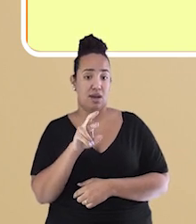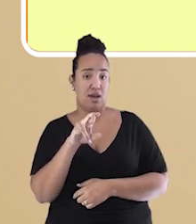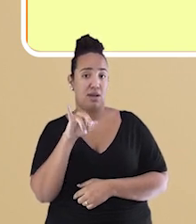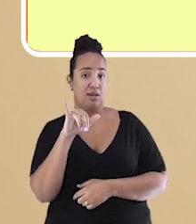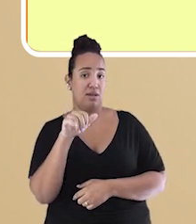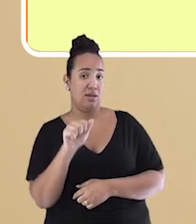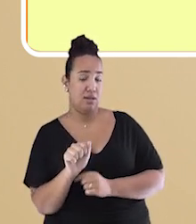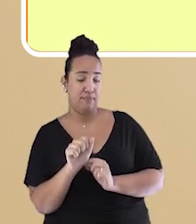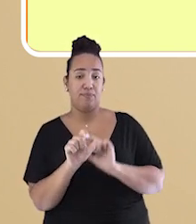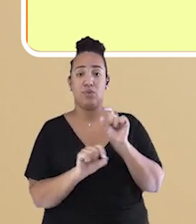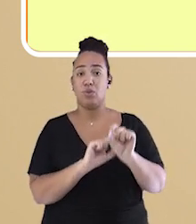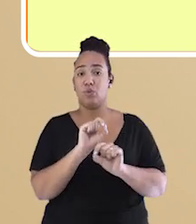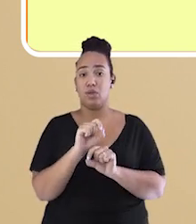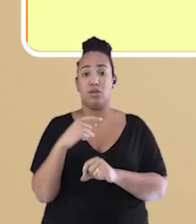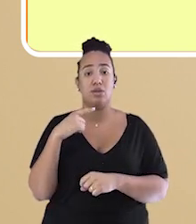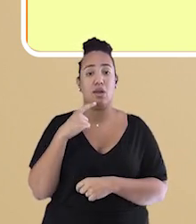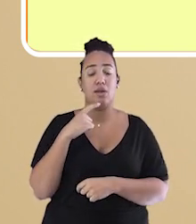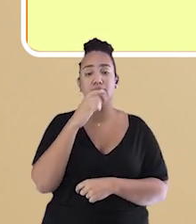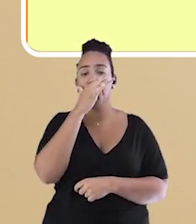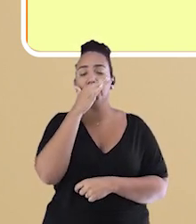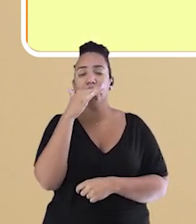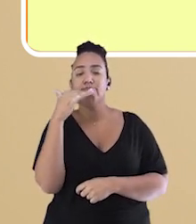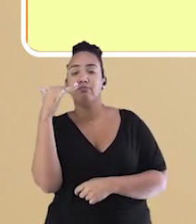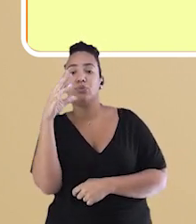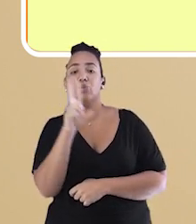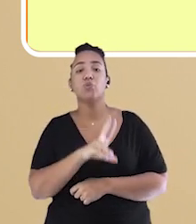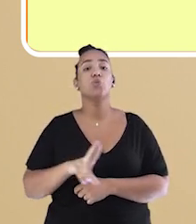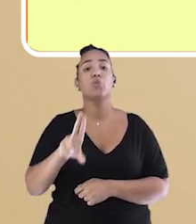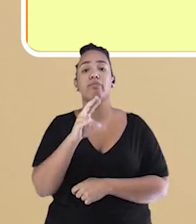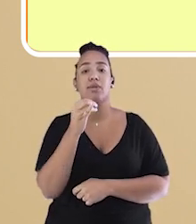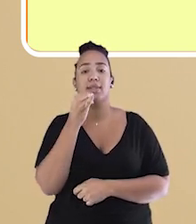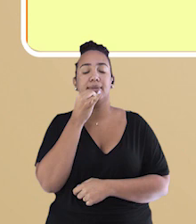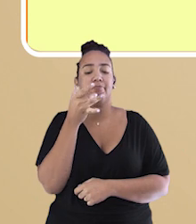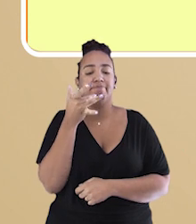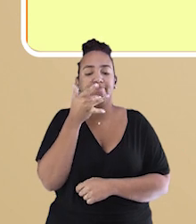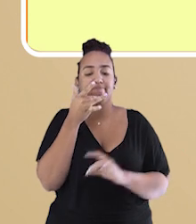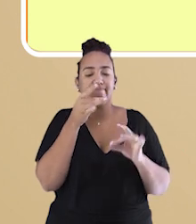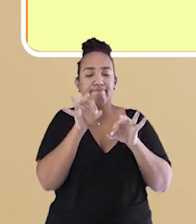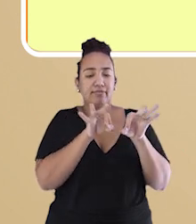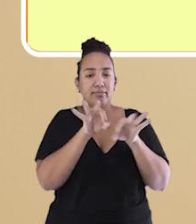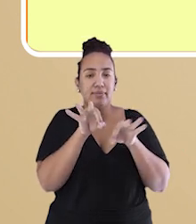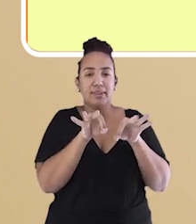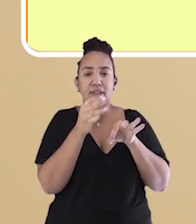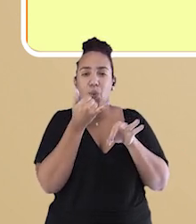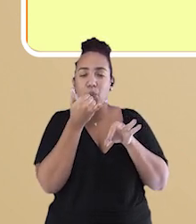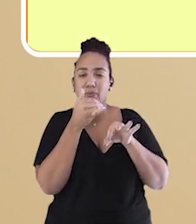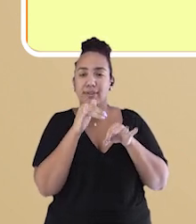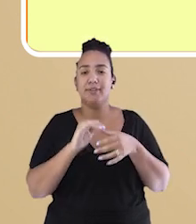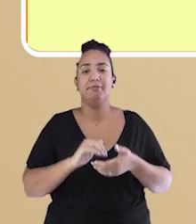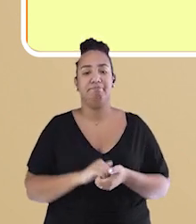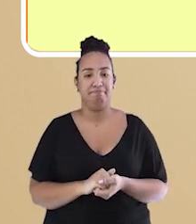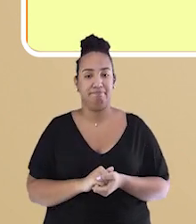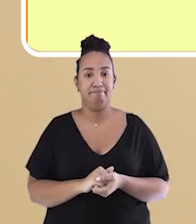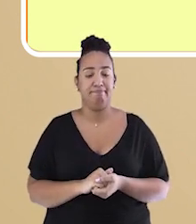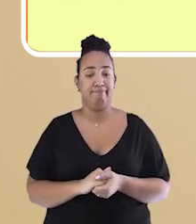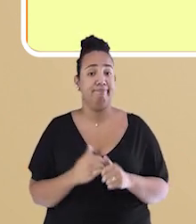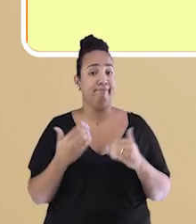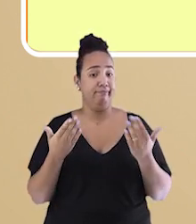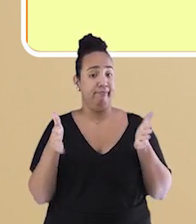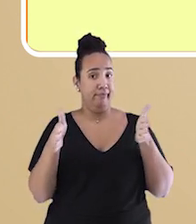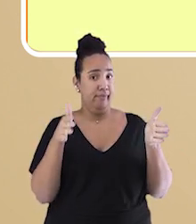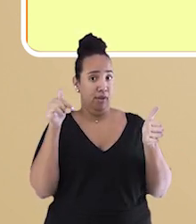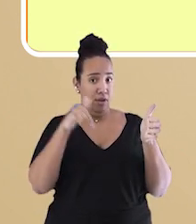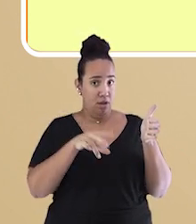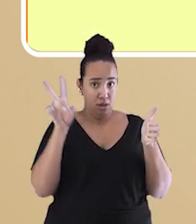propriedades aromáticas e que são usadas para dar sabor e aroma a preparações culinárias. E nesse período